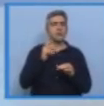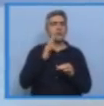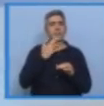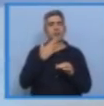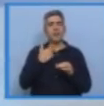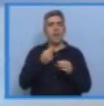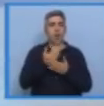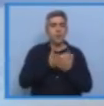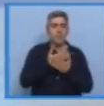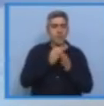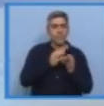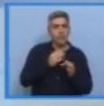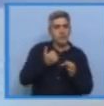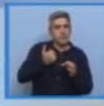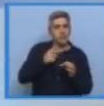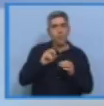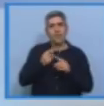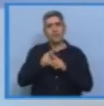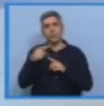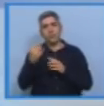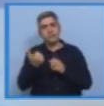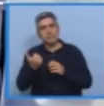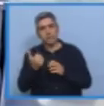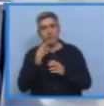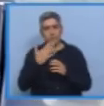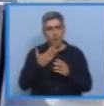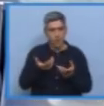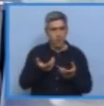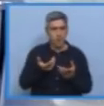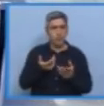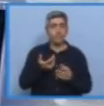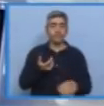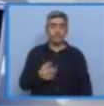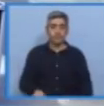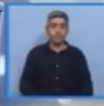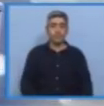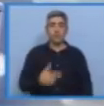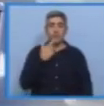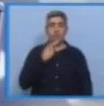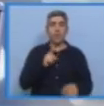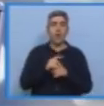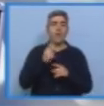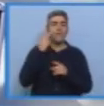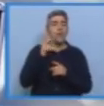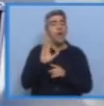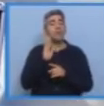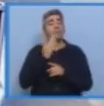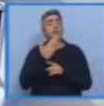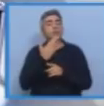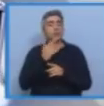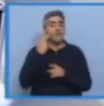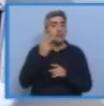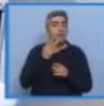à economia ou outros interesses? Sim, se nós pomos em causa, no fundo, a vida, como fundamento de todos os